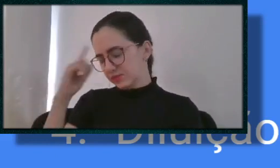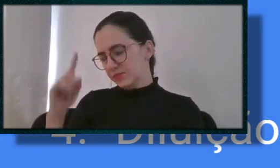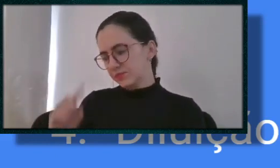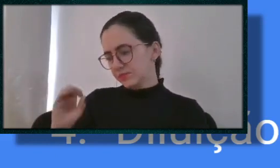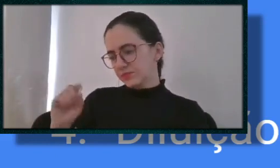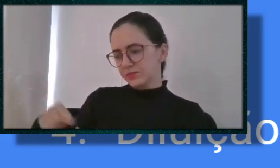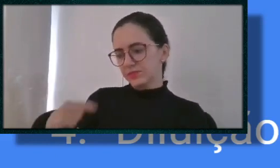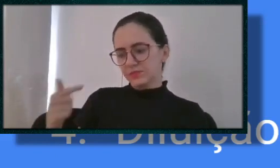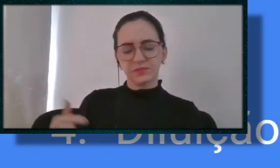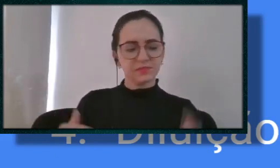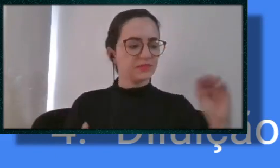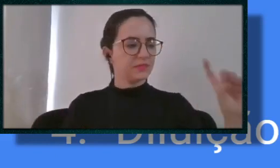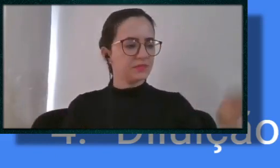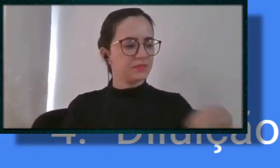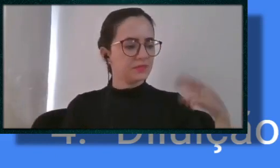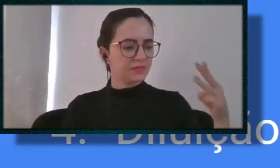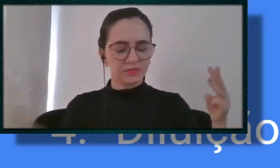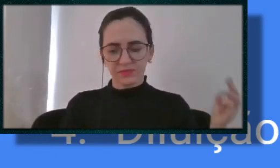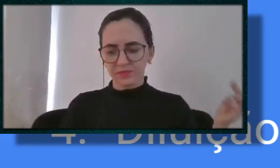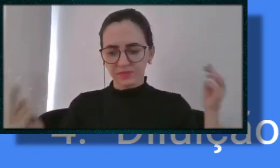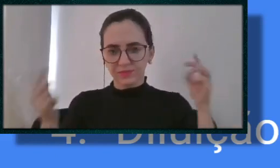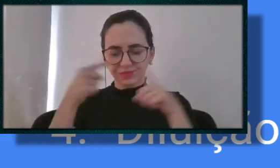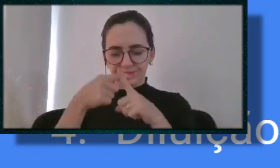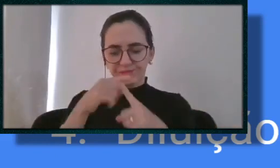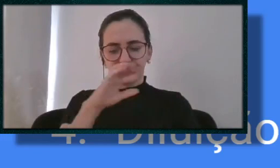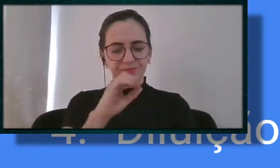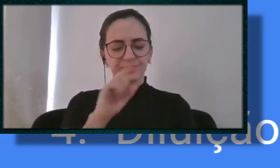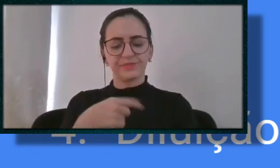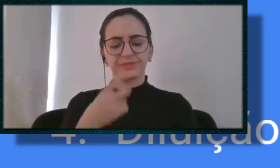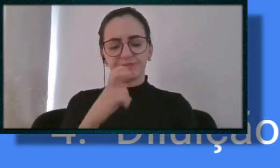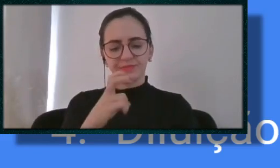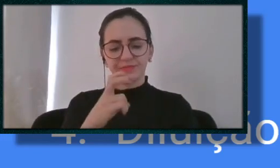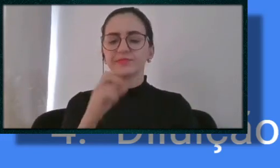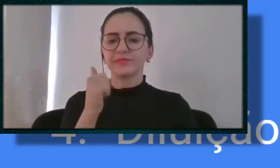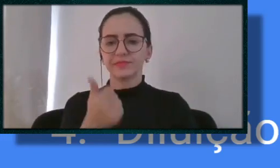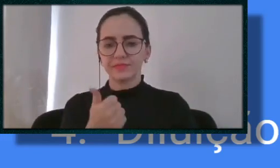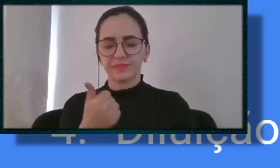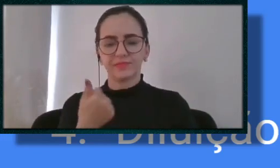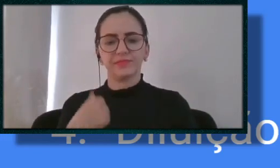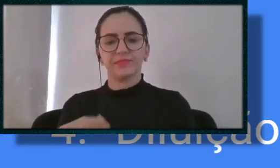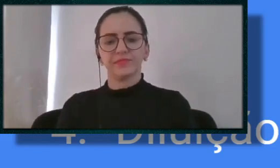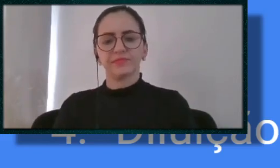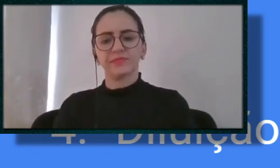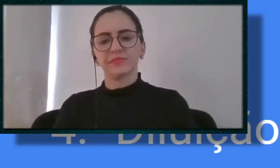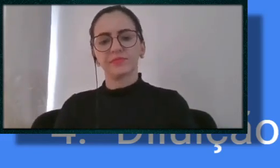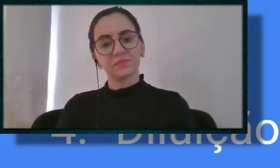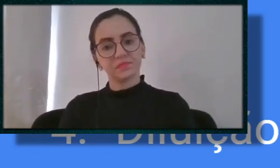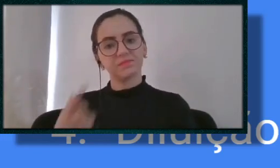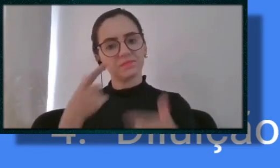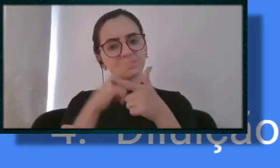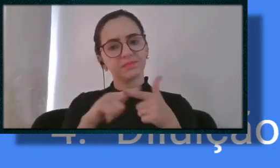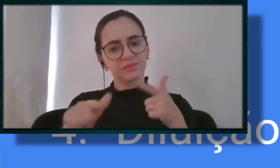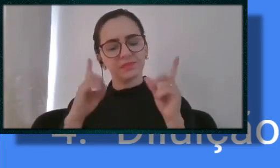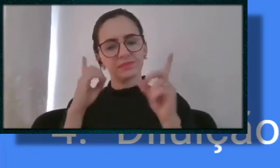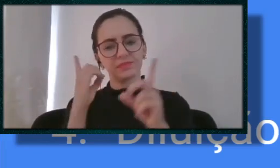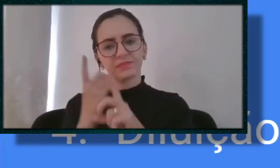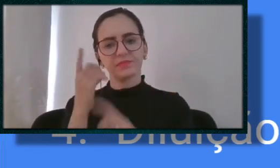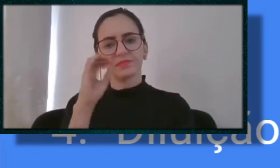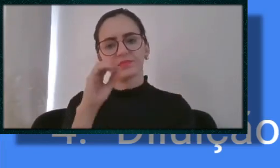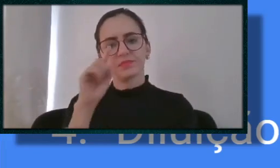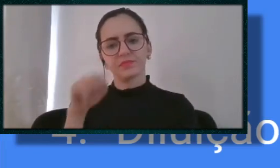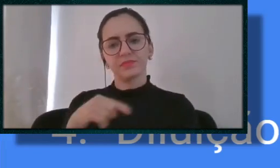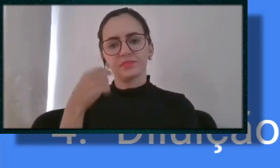dois, eu tenho 0,5. Faço a conta básica e acho a concentração de 0,12 mols por litro. Bom,